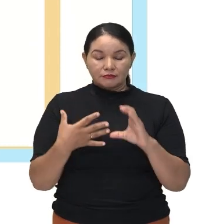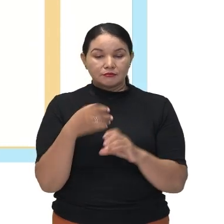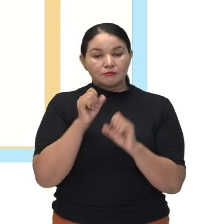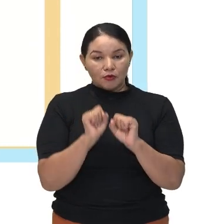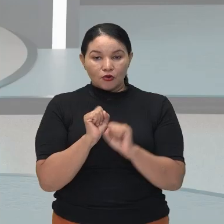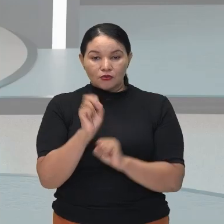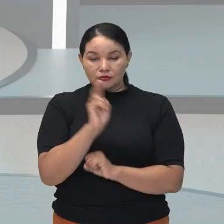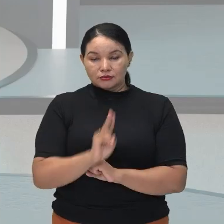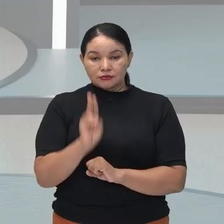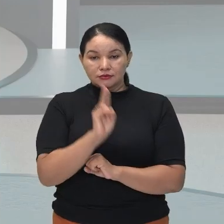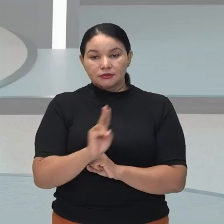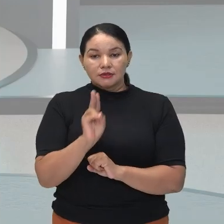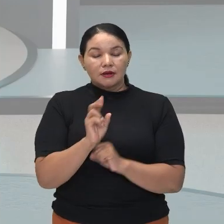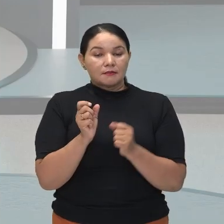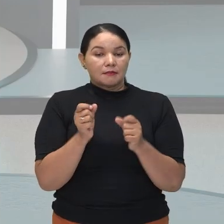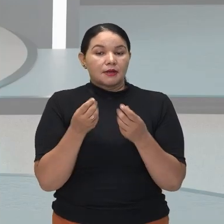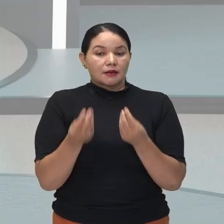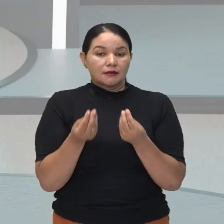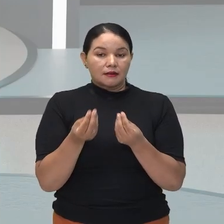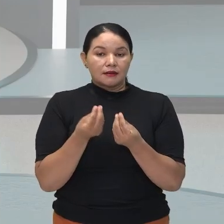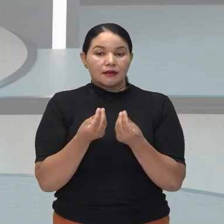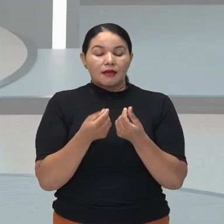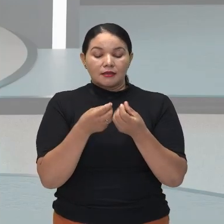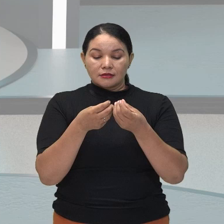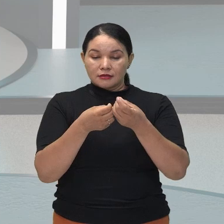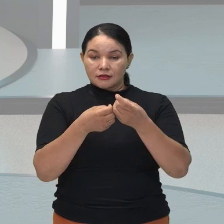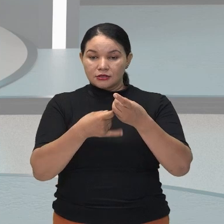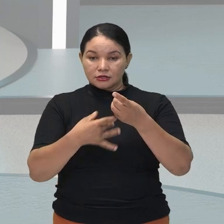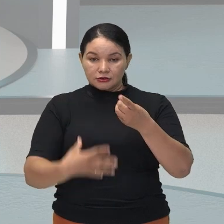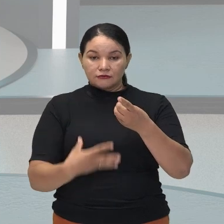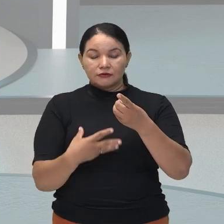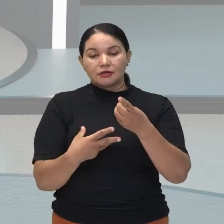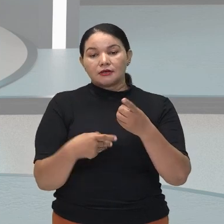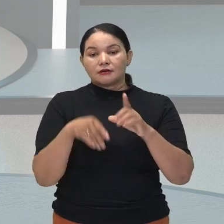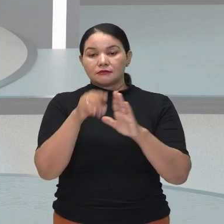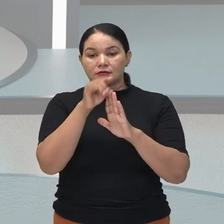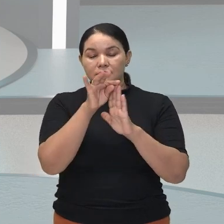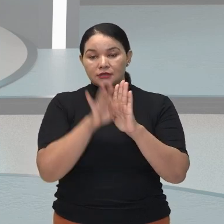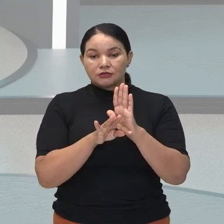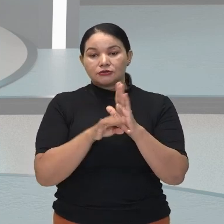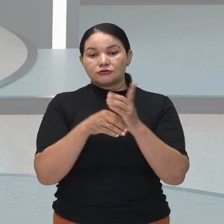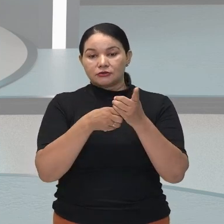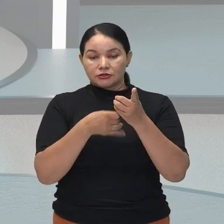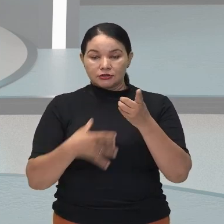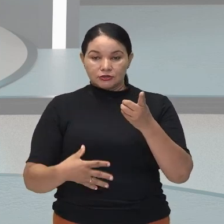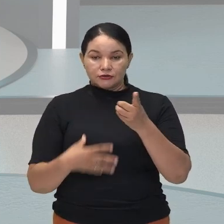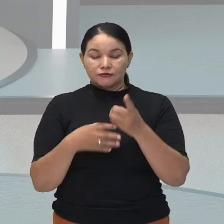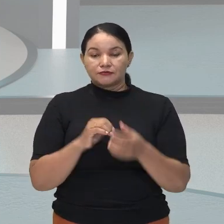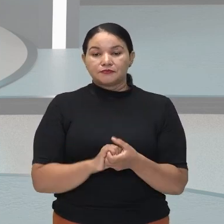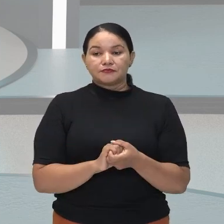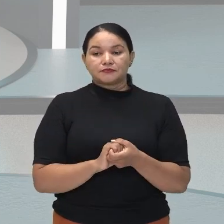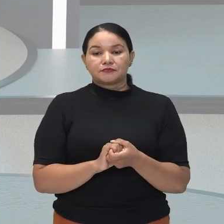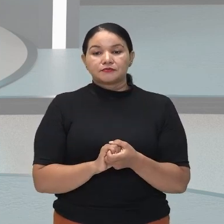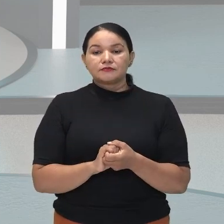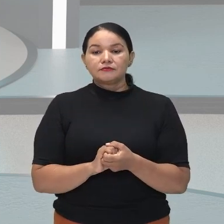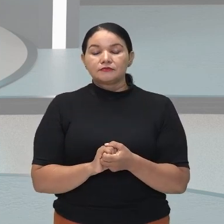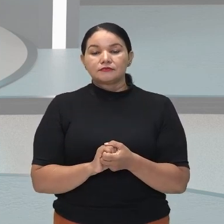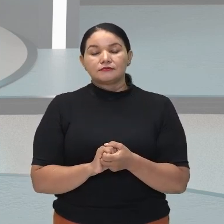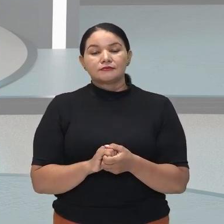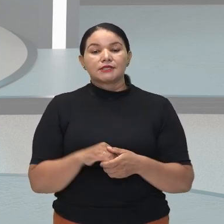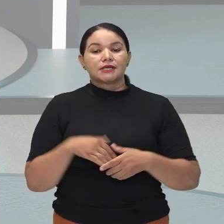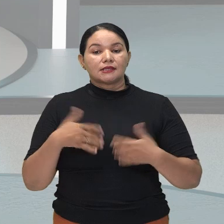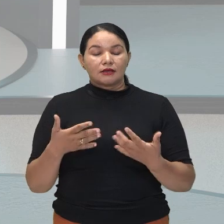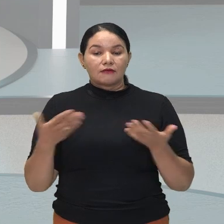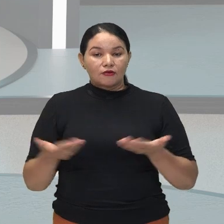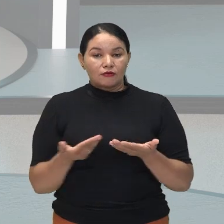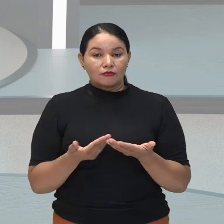utilizar, né, para descrever um texto, fazer um texto descritivo. Então, meus amores, nós